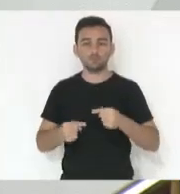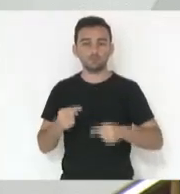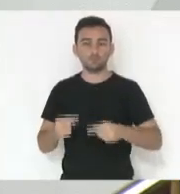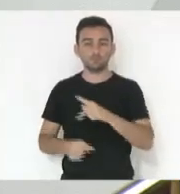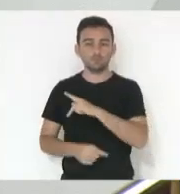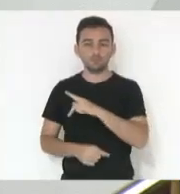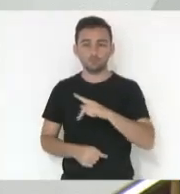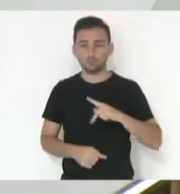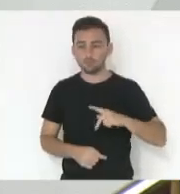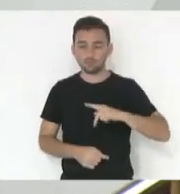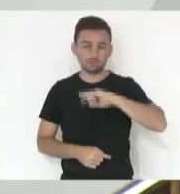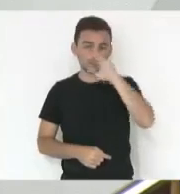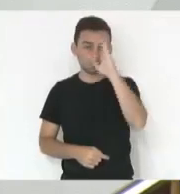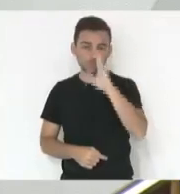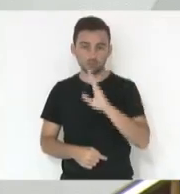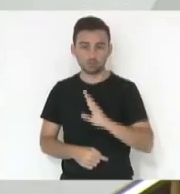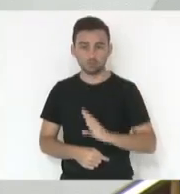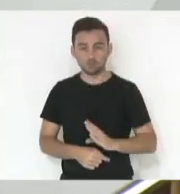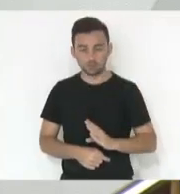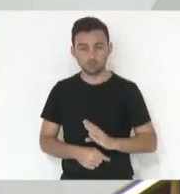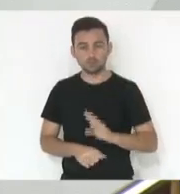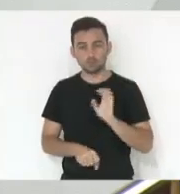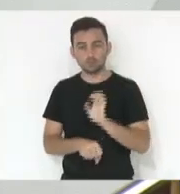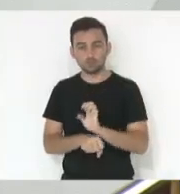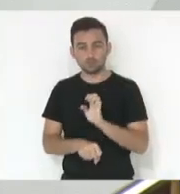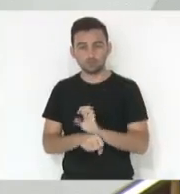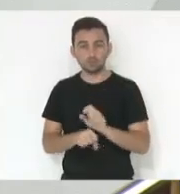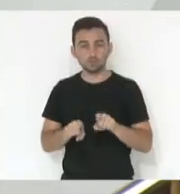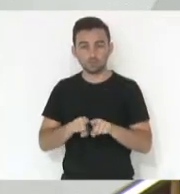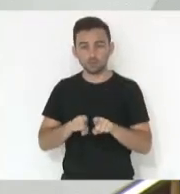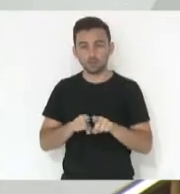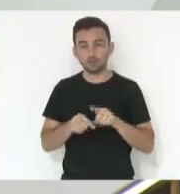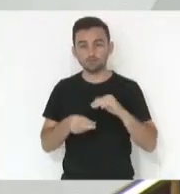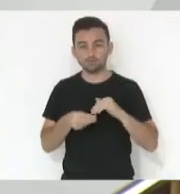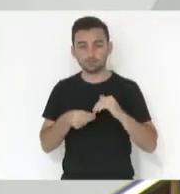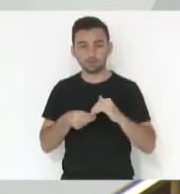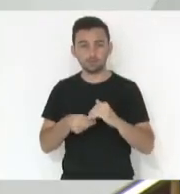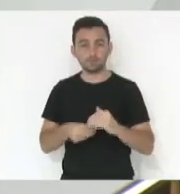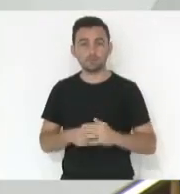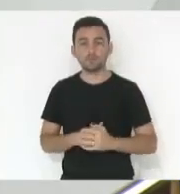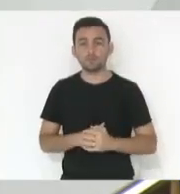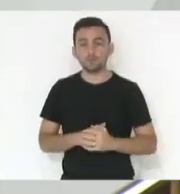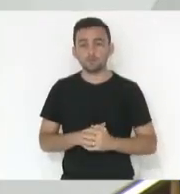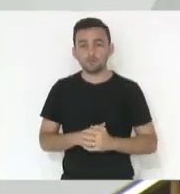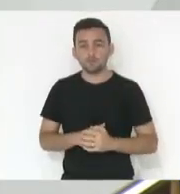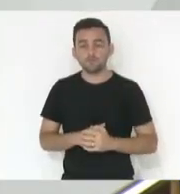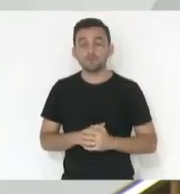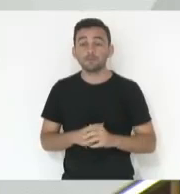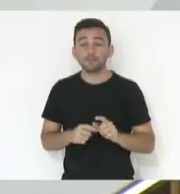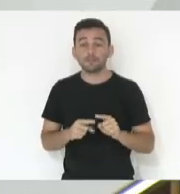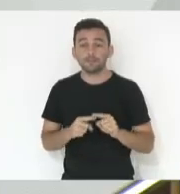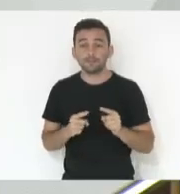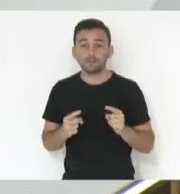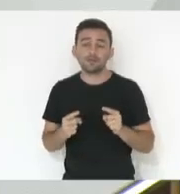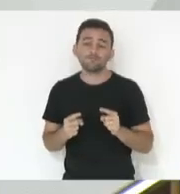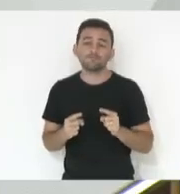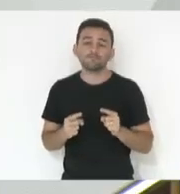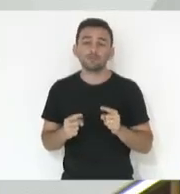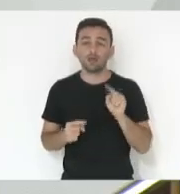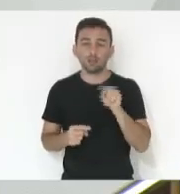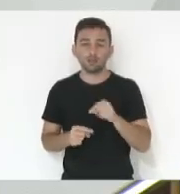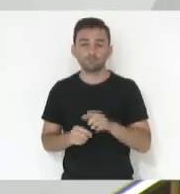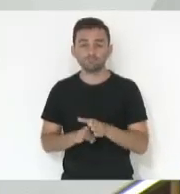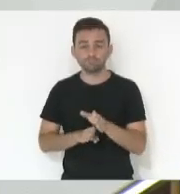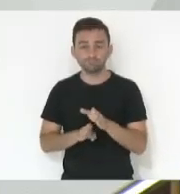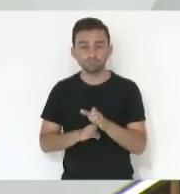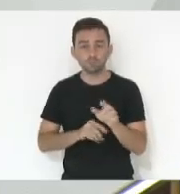âmbito nacional, estadual e municipal. Nesse sentido, ela sugere